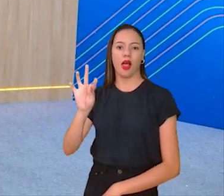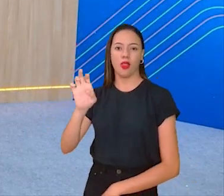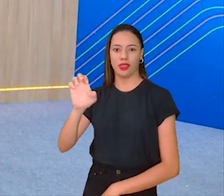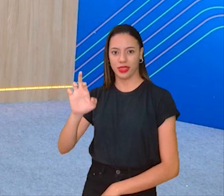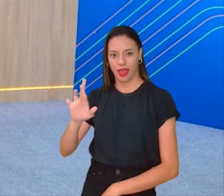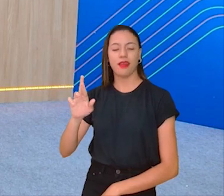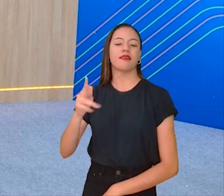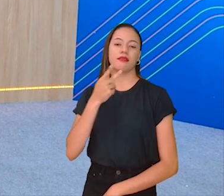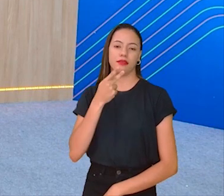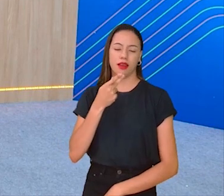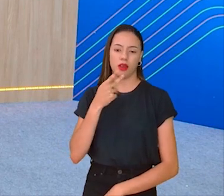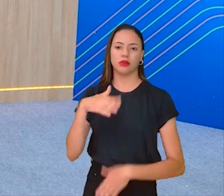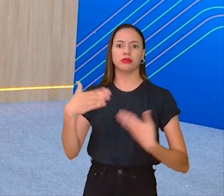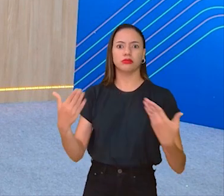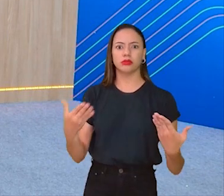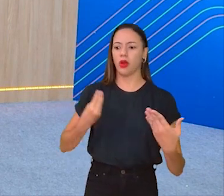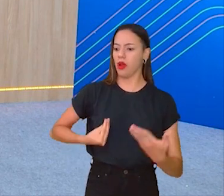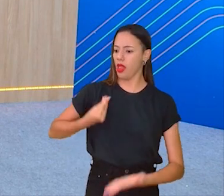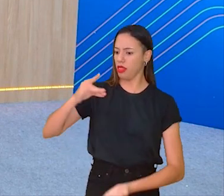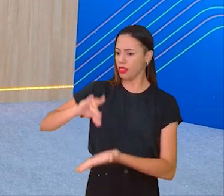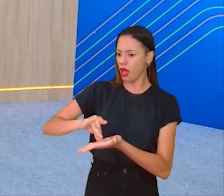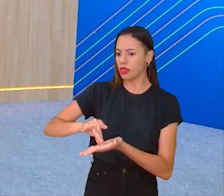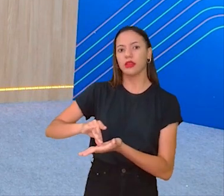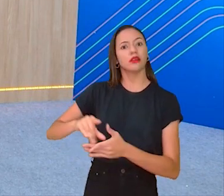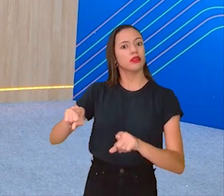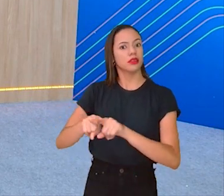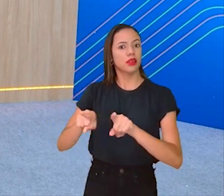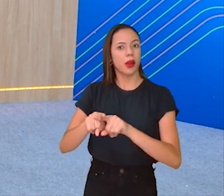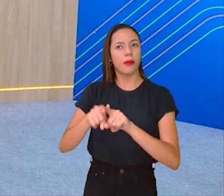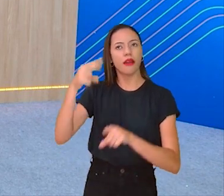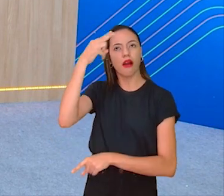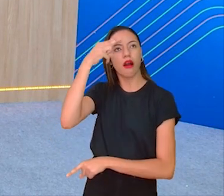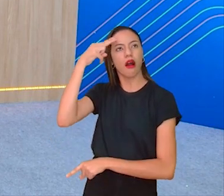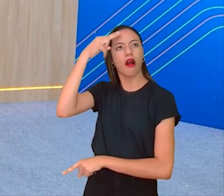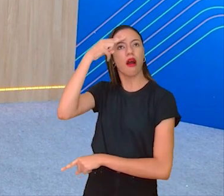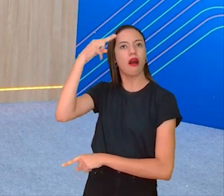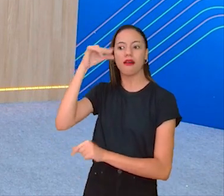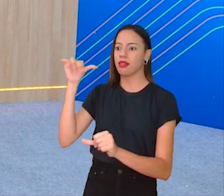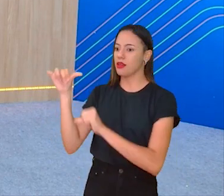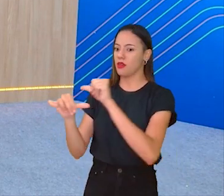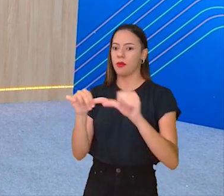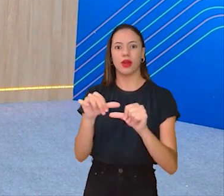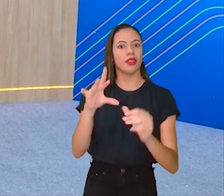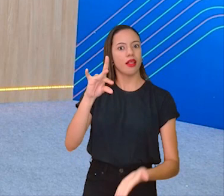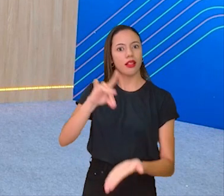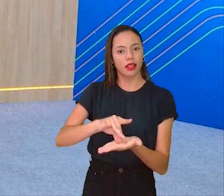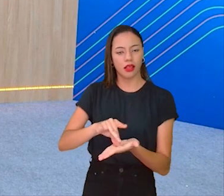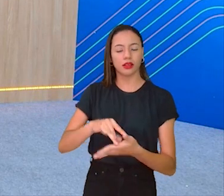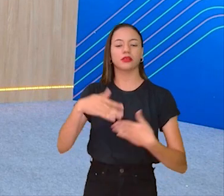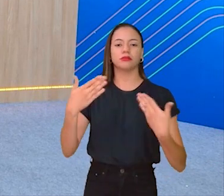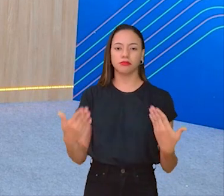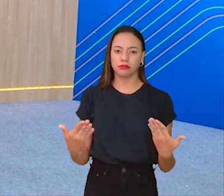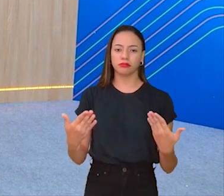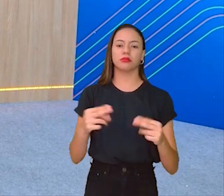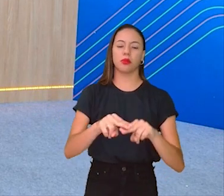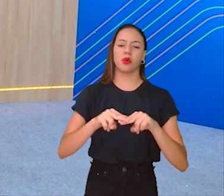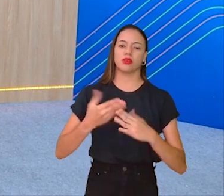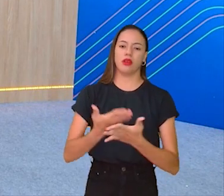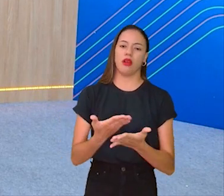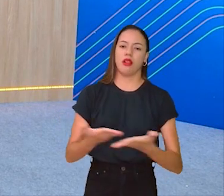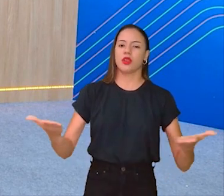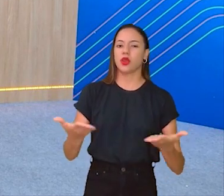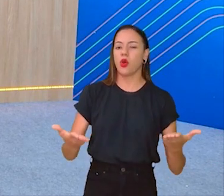está sonhando grande, e a nossa realidade também vai repetindo esses sonhos. Foi isso que a gente veio trazer com essa aula para vocês, um